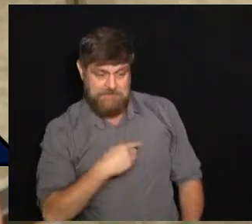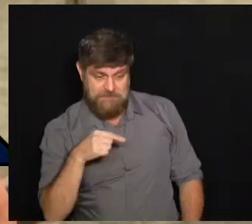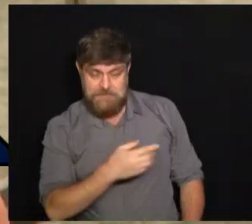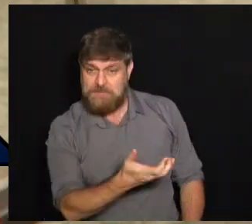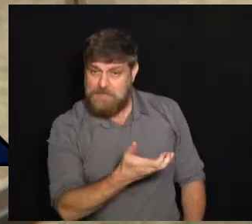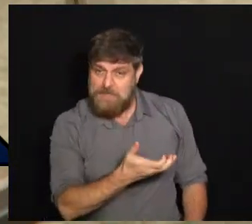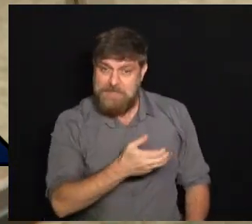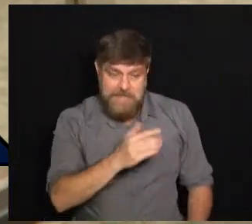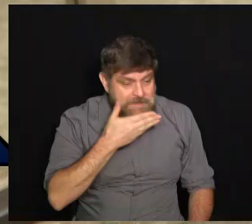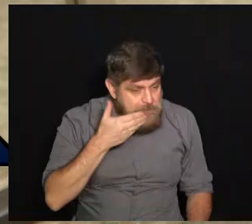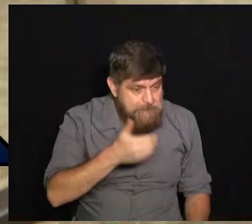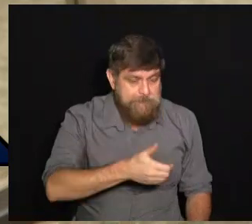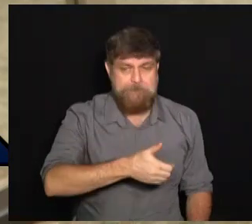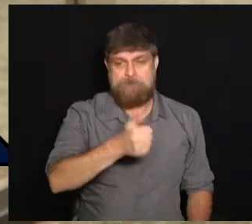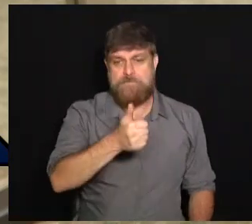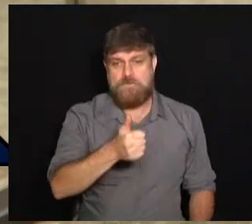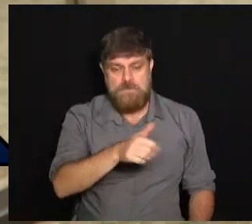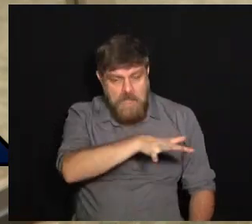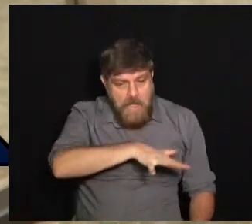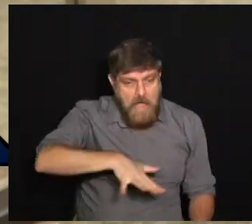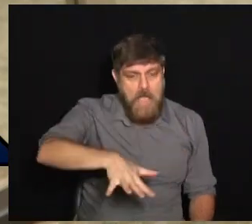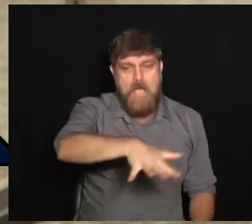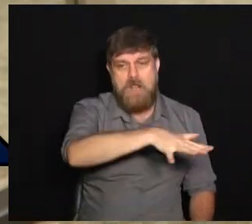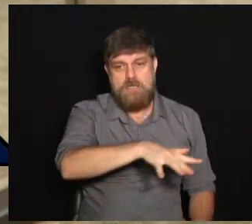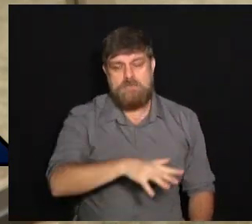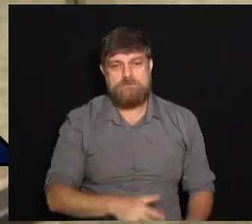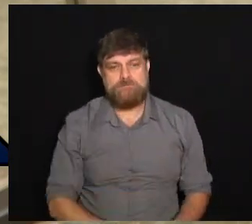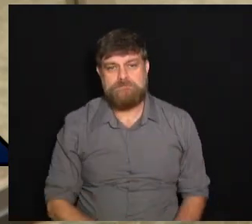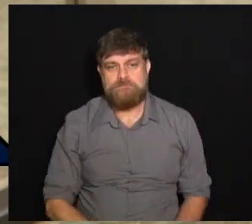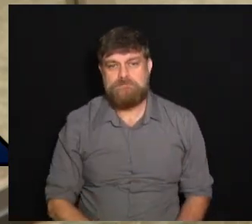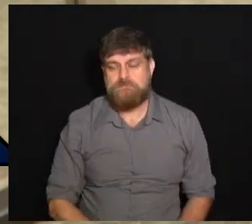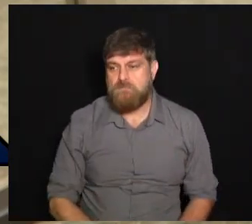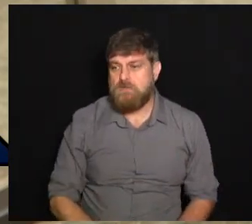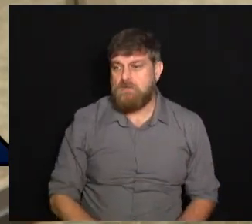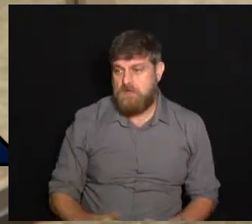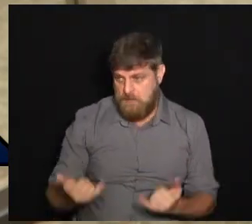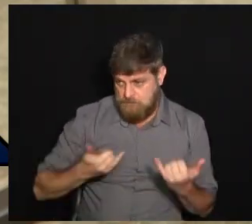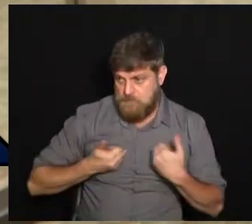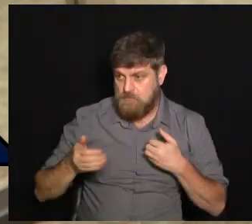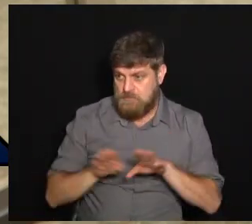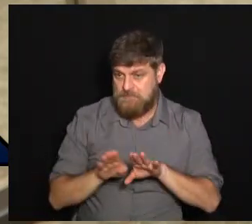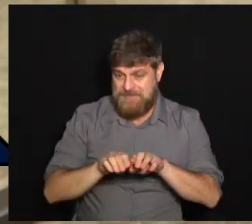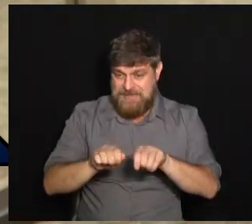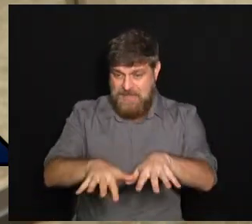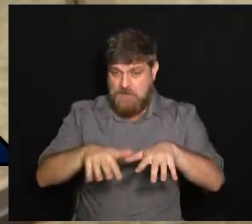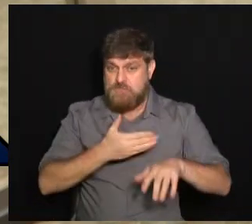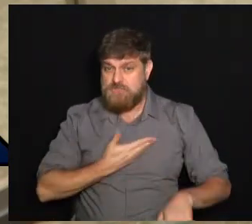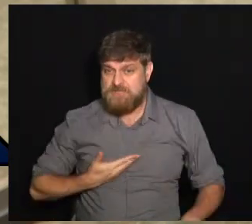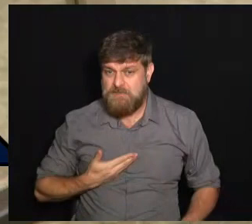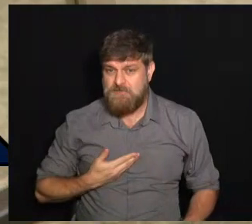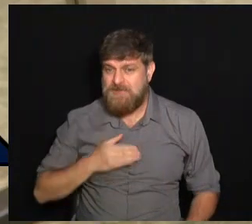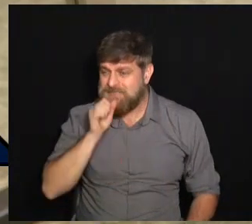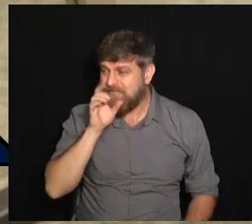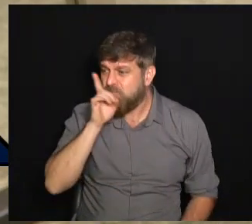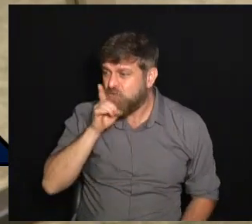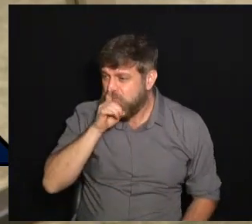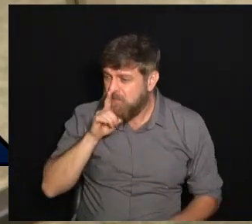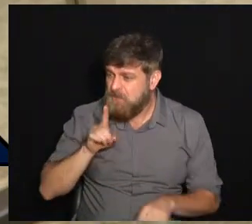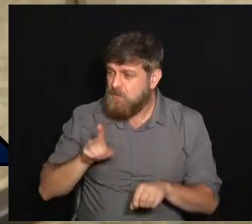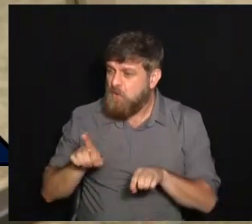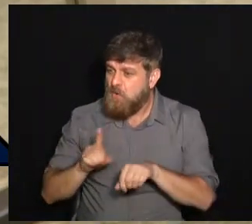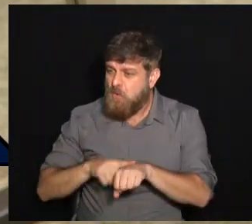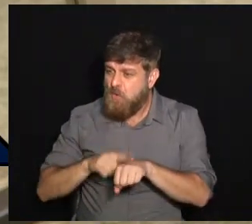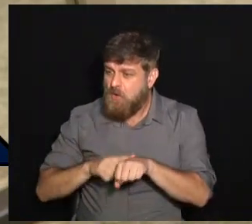as melhorias daquela região. O senhor mencionou, inclusive, a possibilidade de haver audiências públicas no final de semana ou num período em que